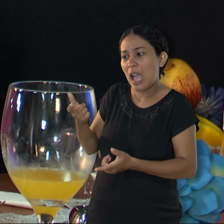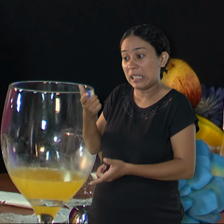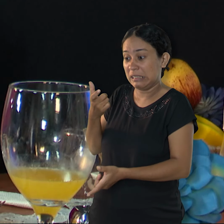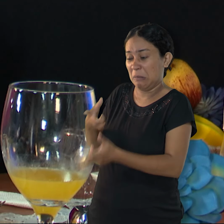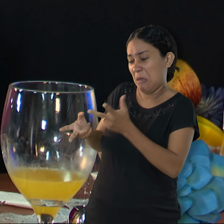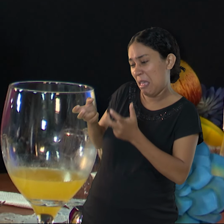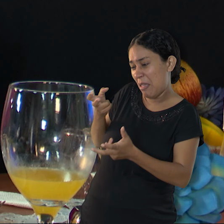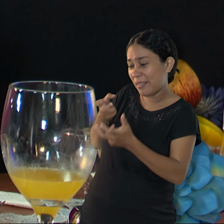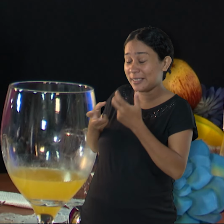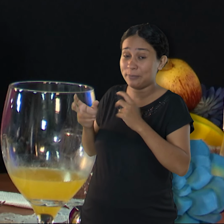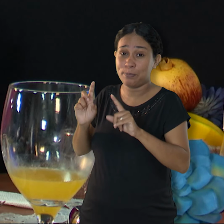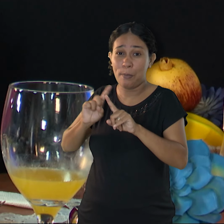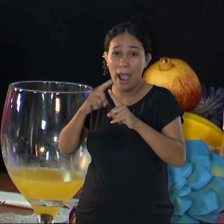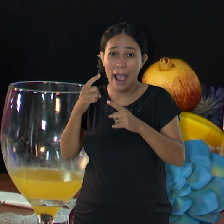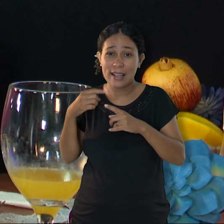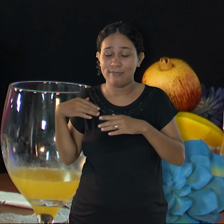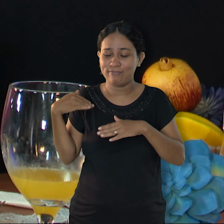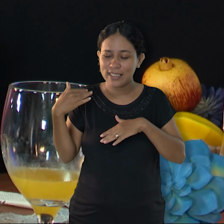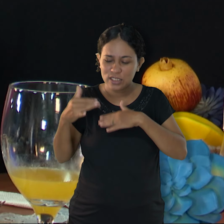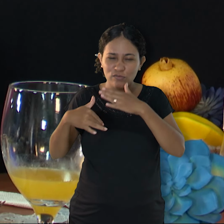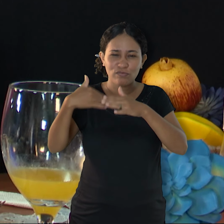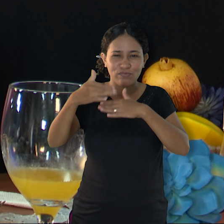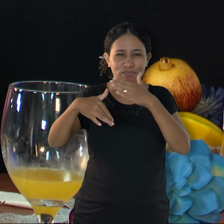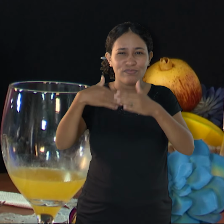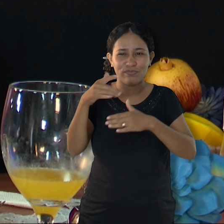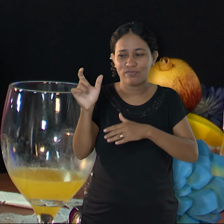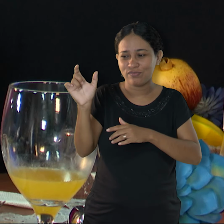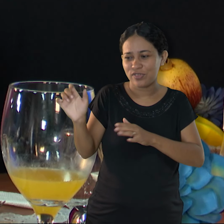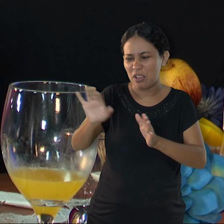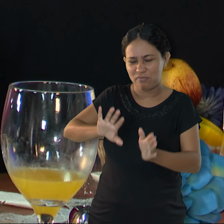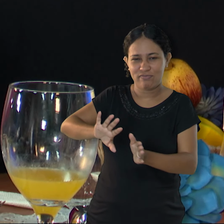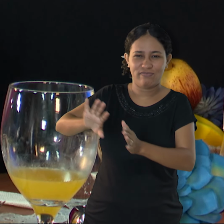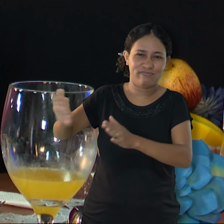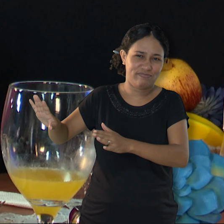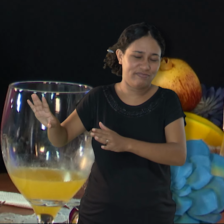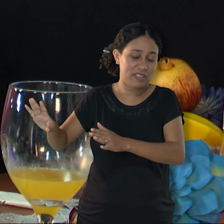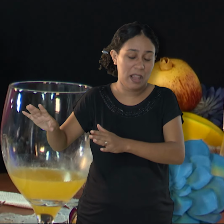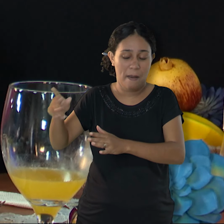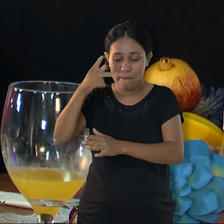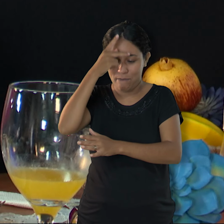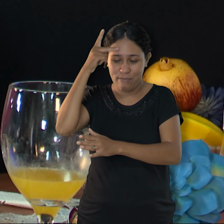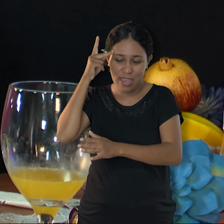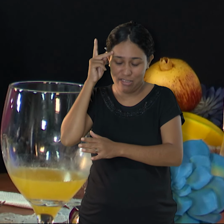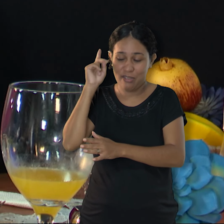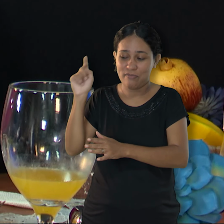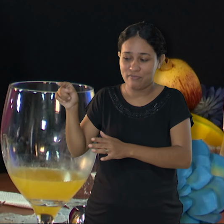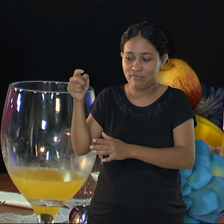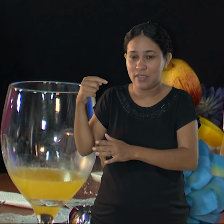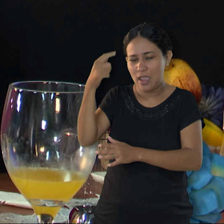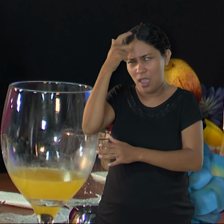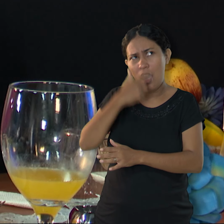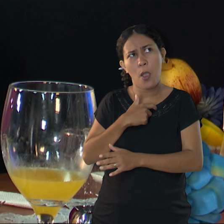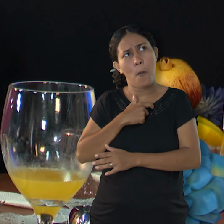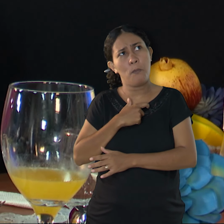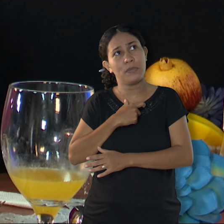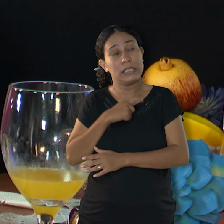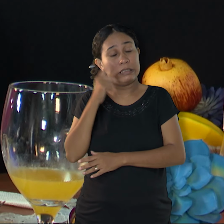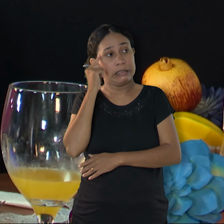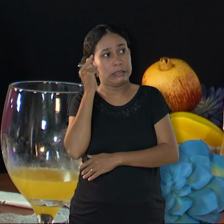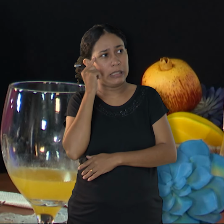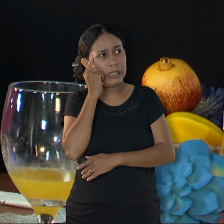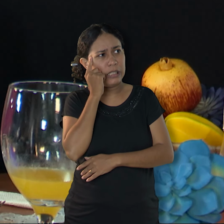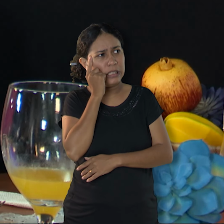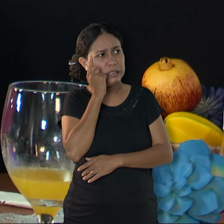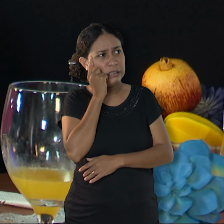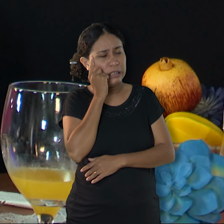não é isso que te define. Você é independente da impressão. Como eu falei, você tem que refletir, ver se a culpa não é sua também em parte. Eu sei que eu tenho. Será que a